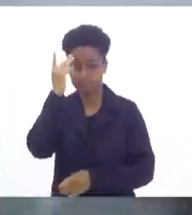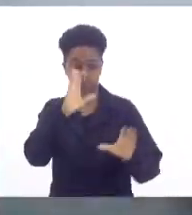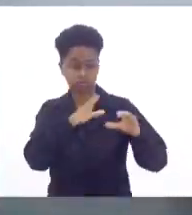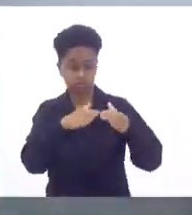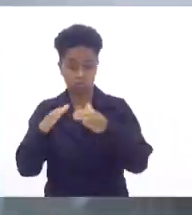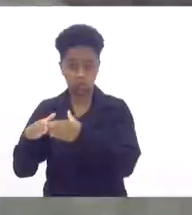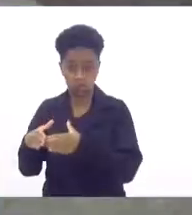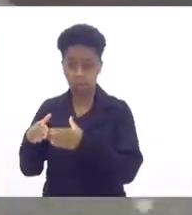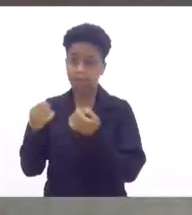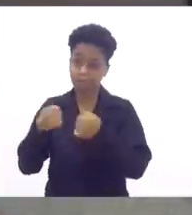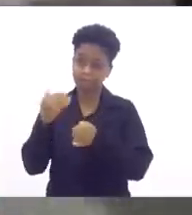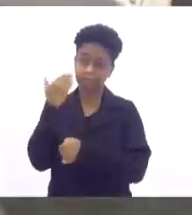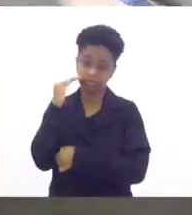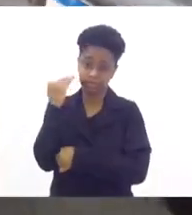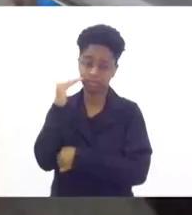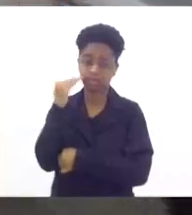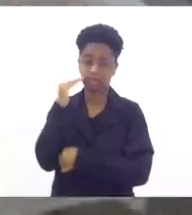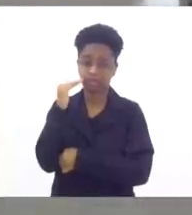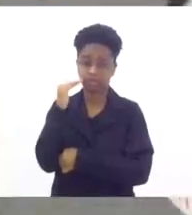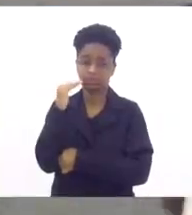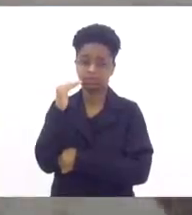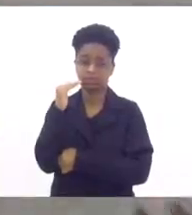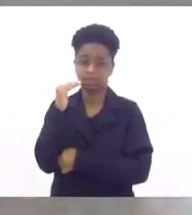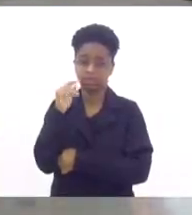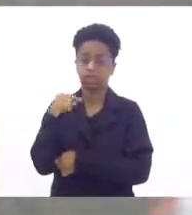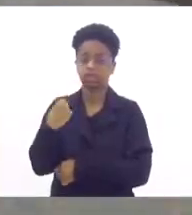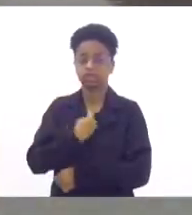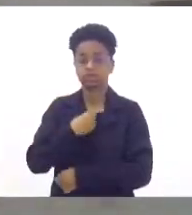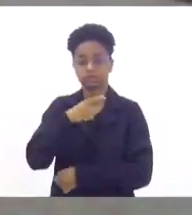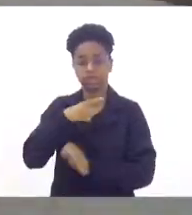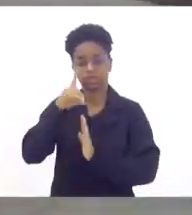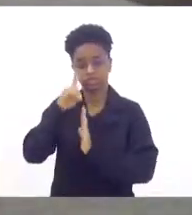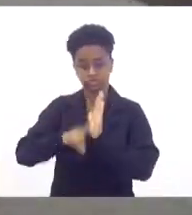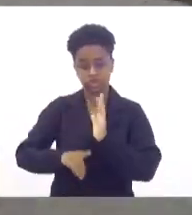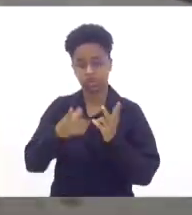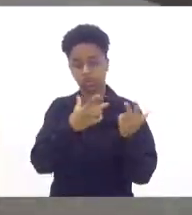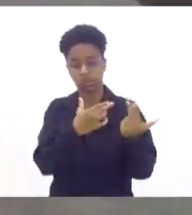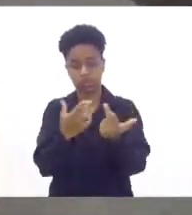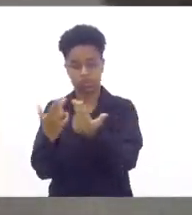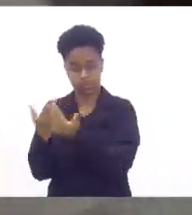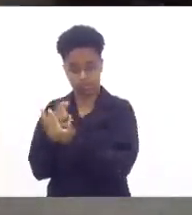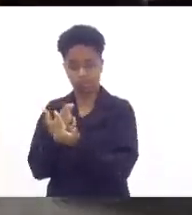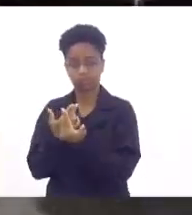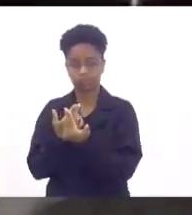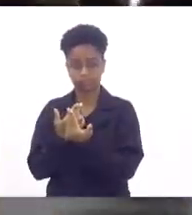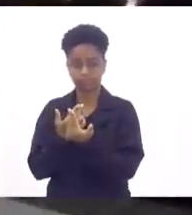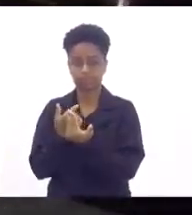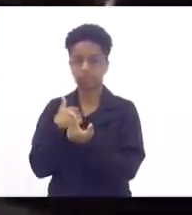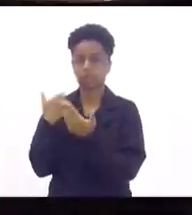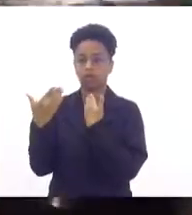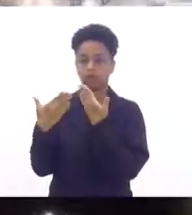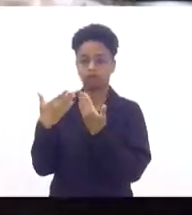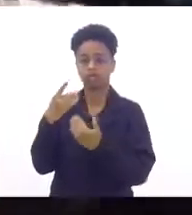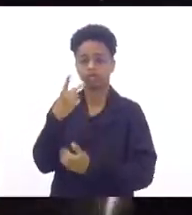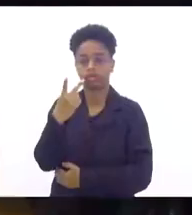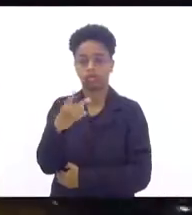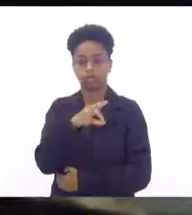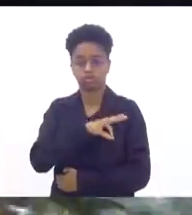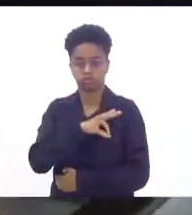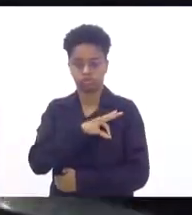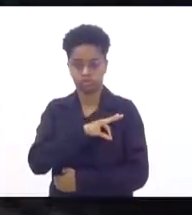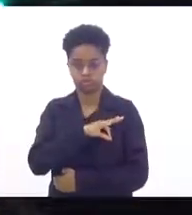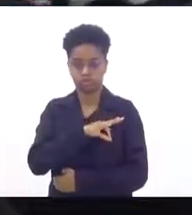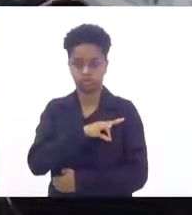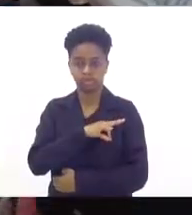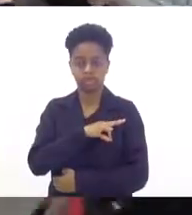torcidas que compreendam que a gente tem direitos igual a vocês né eu conversei com dois mais uma vez quando eu